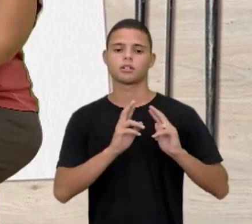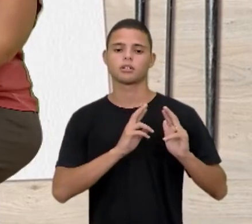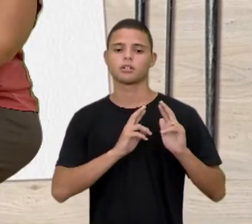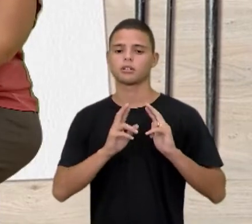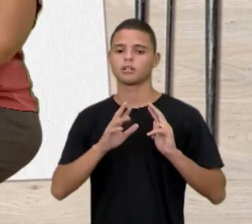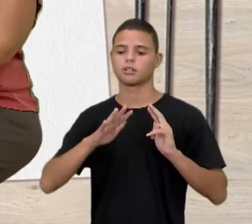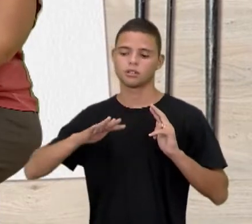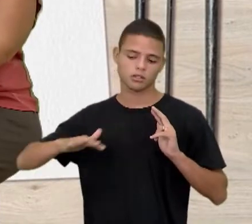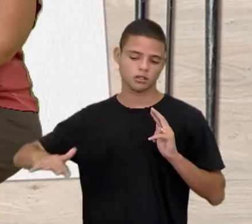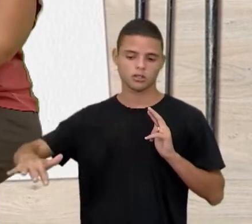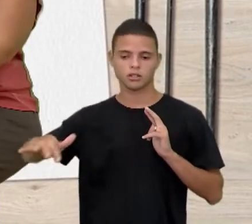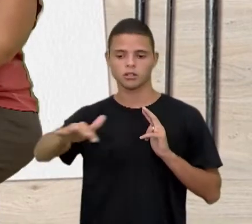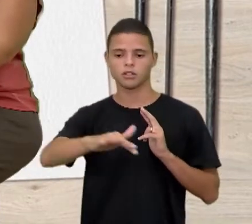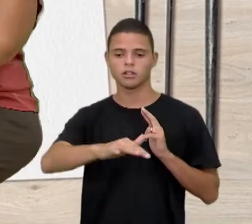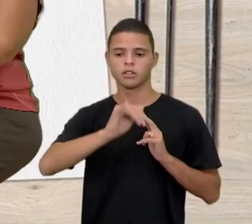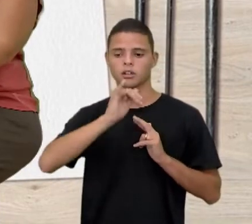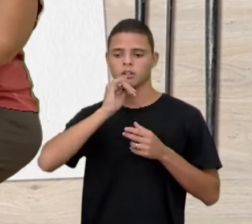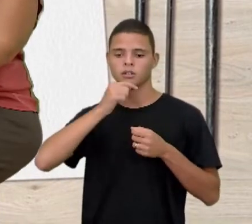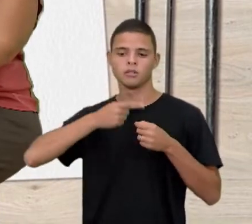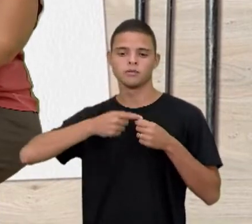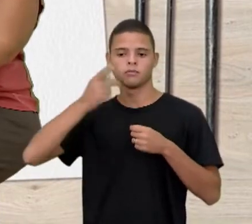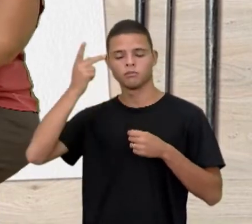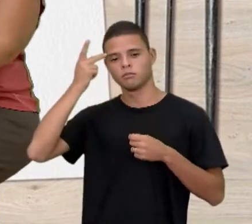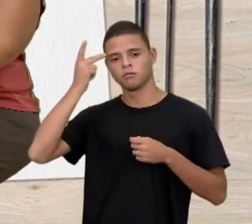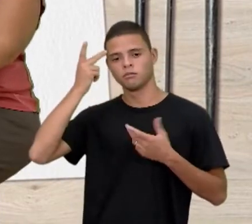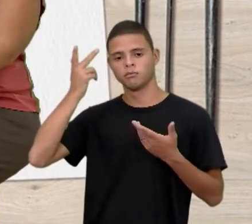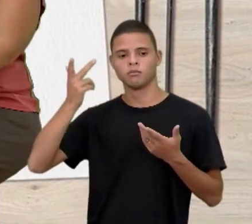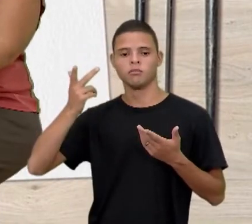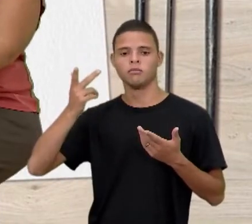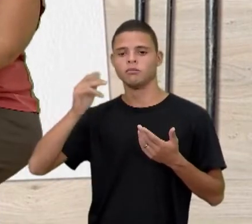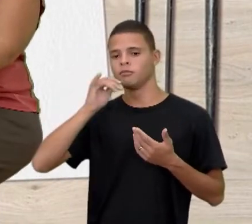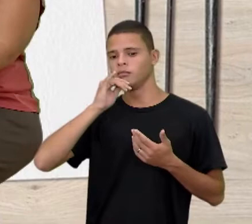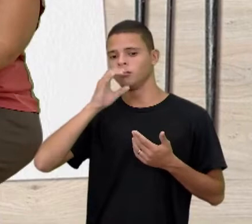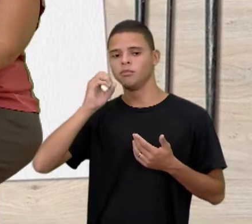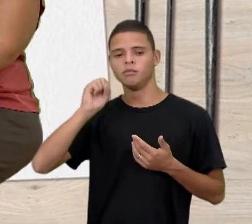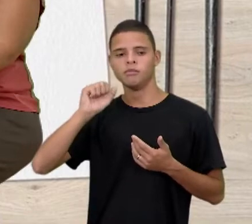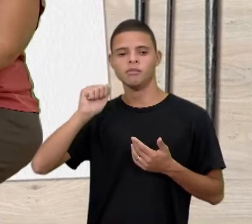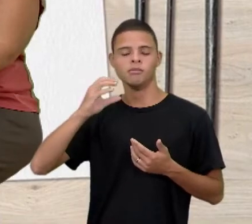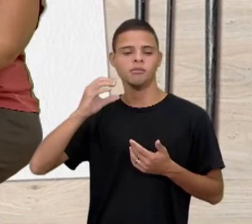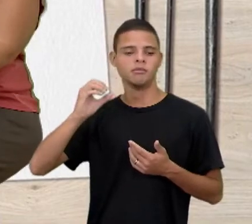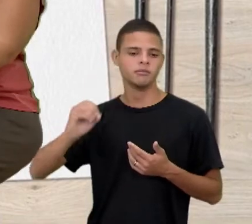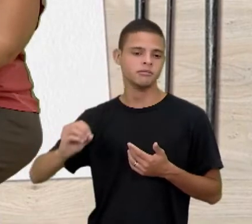uma região inteira, uma cidade, a cidade de São Paulo, a cidade de Osasco,